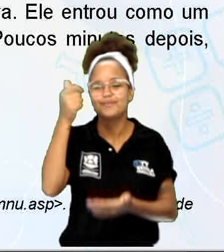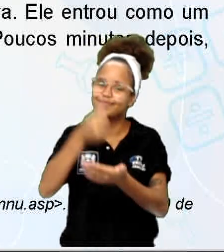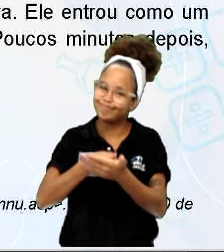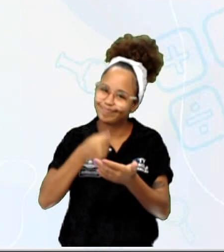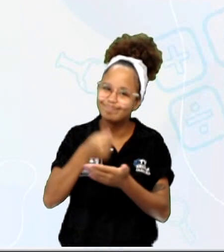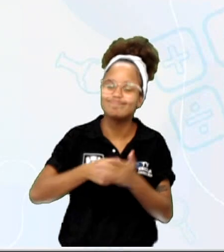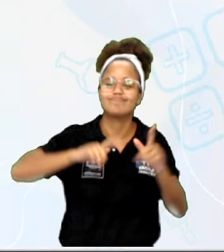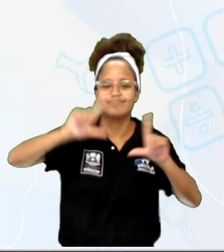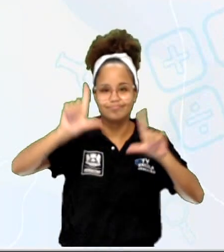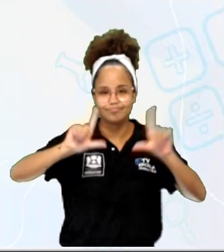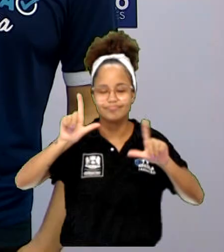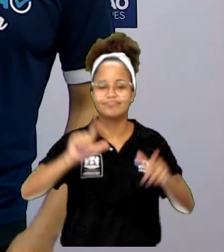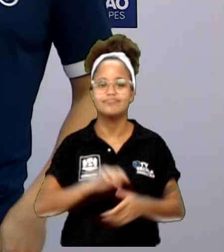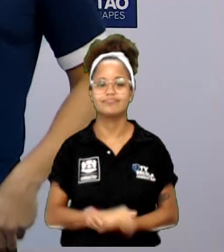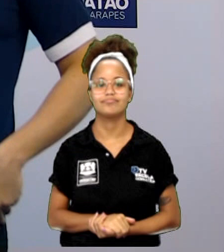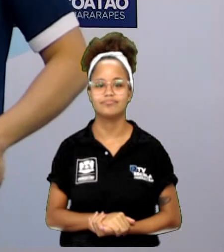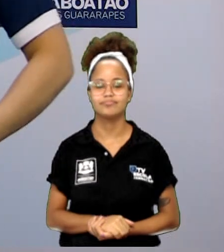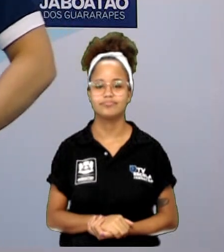televisão.